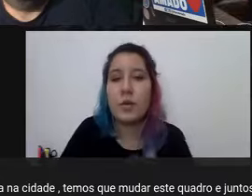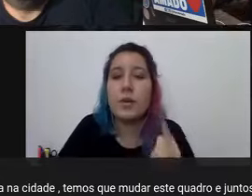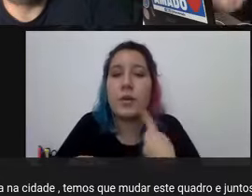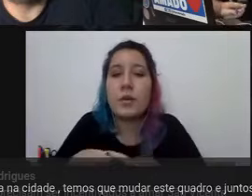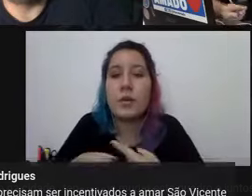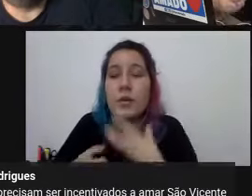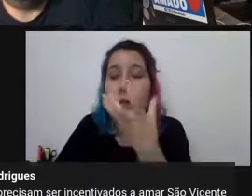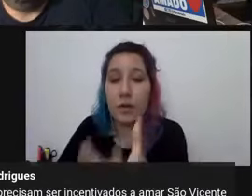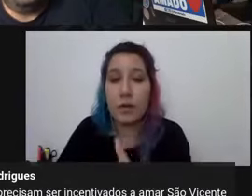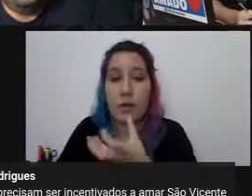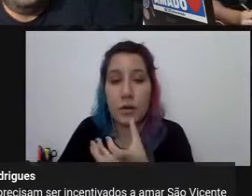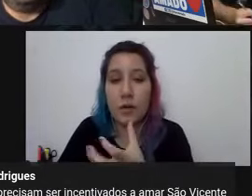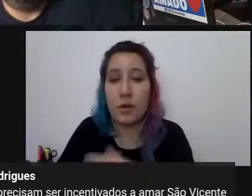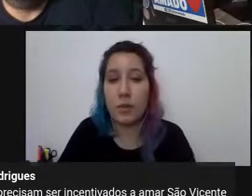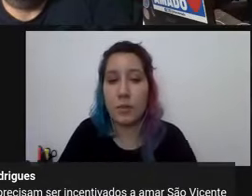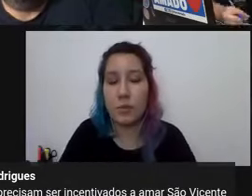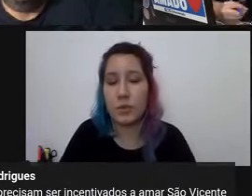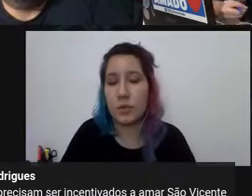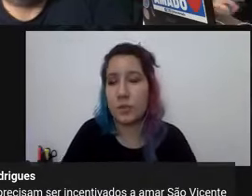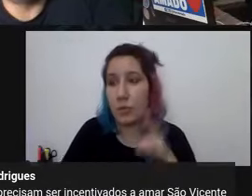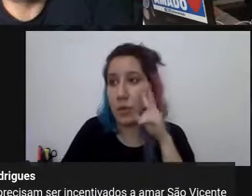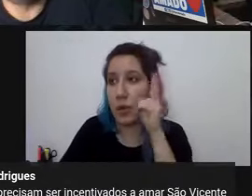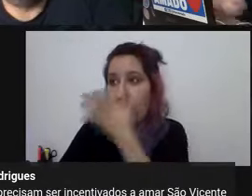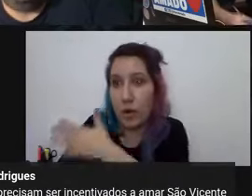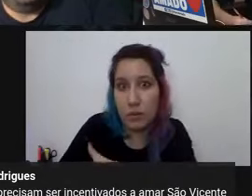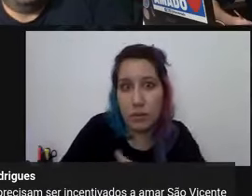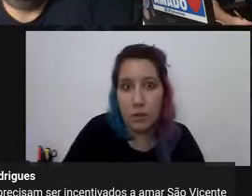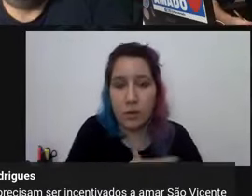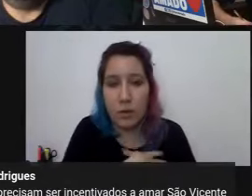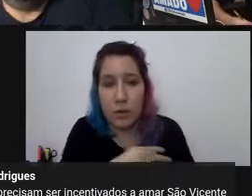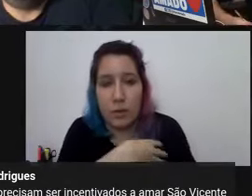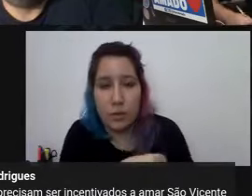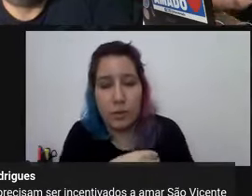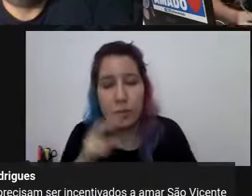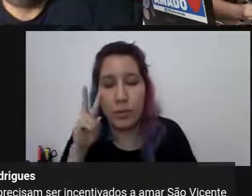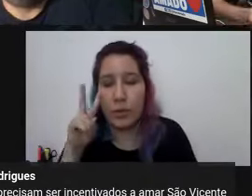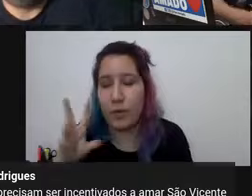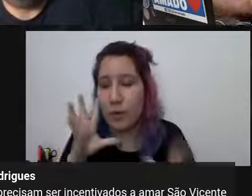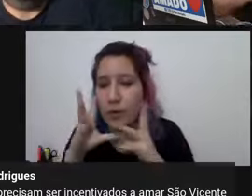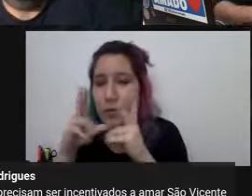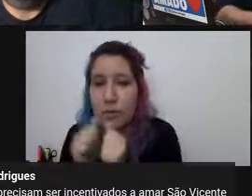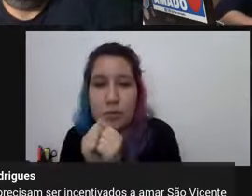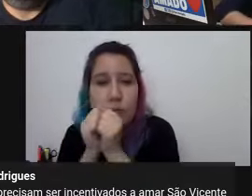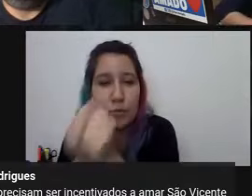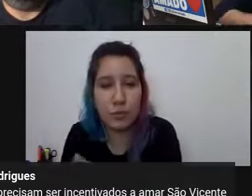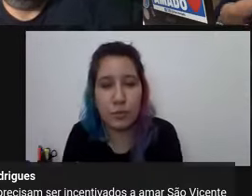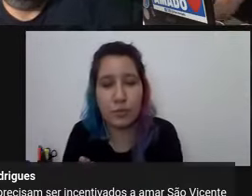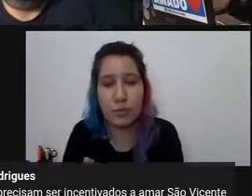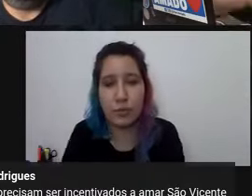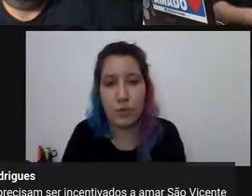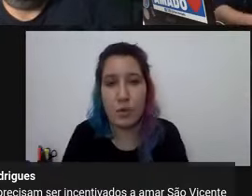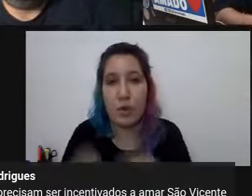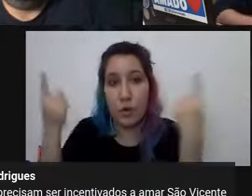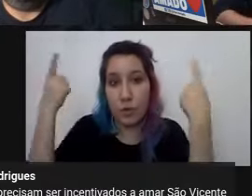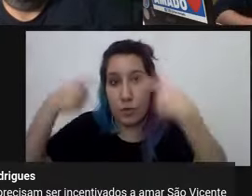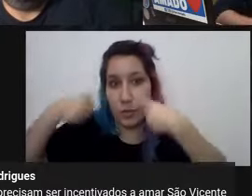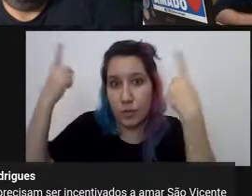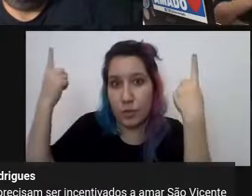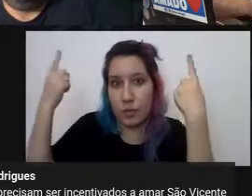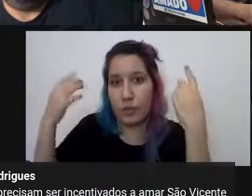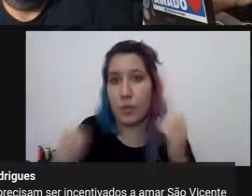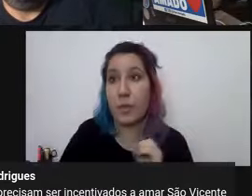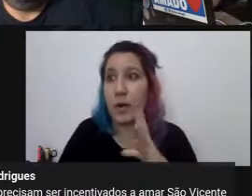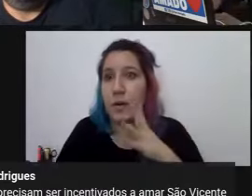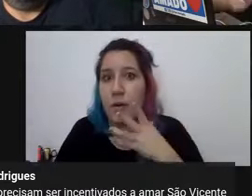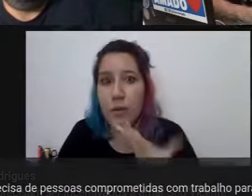quer daqui a 12 anos para as nossas crianças, para os nossos filhos, para os nossos netos. Esse é o grande desafio. E para que isso